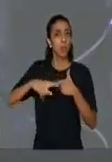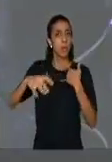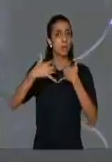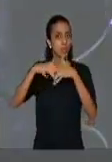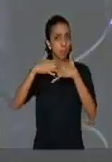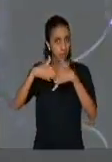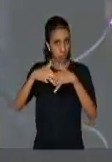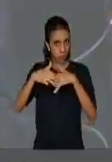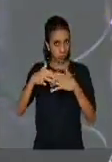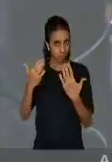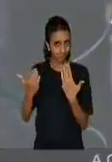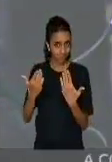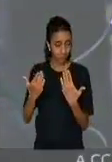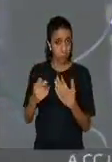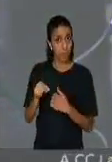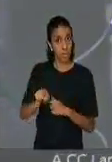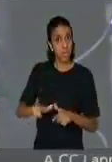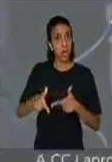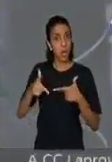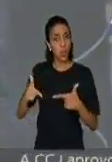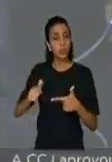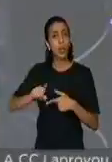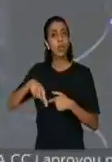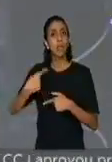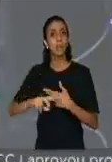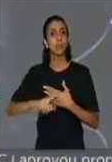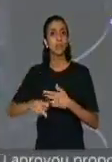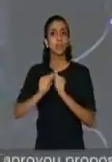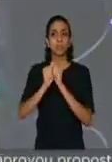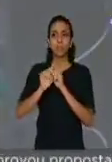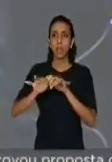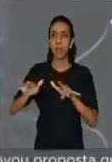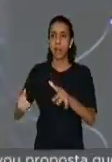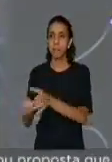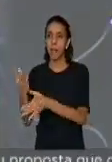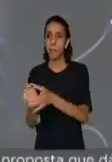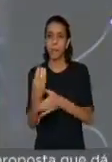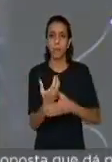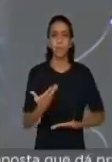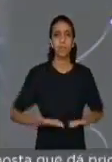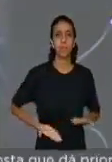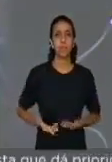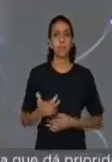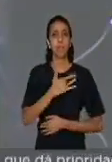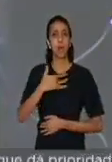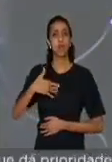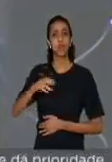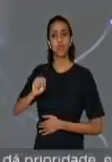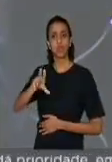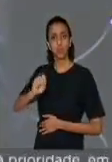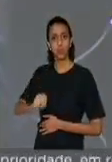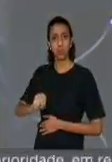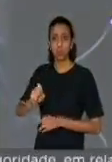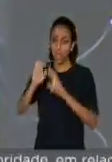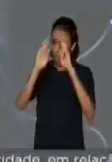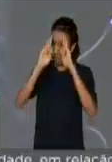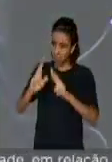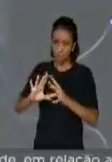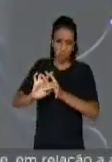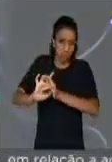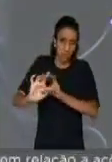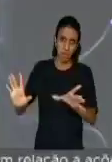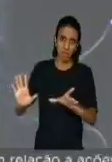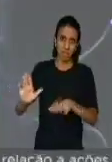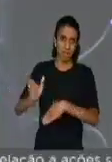mentais. Essa luta tem se desdobrado na criação de serviços de saúde no SUS que respeitem a liberdade e os direitos